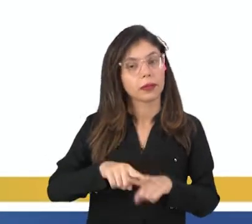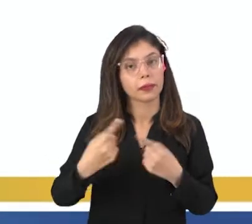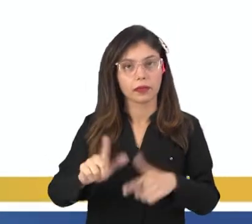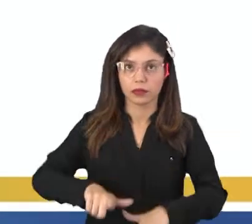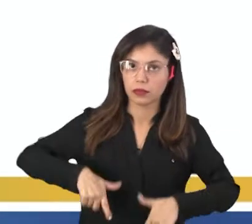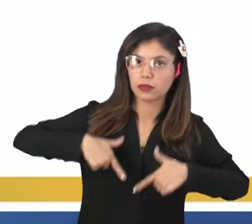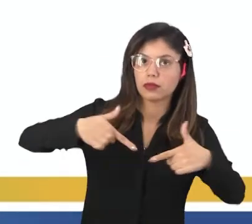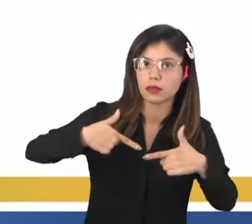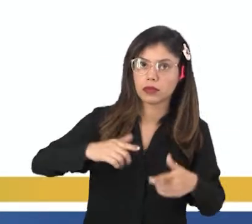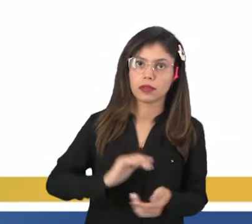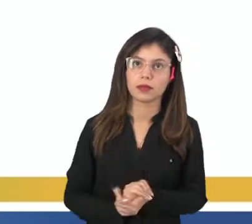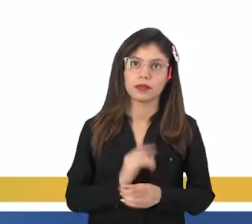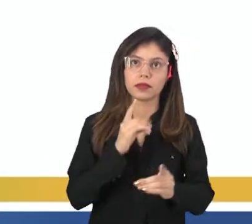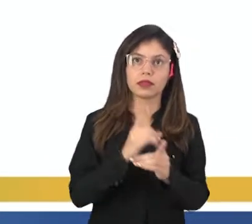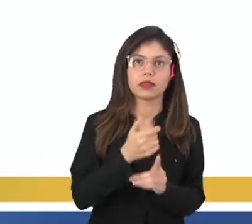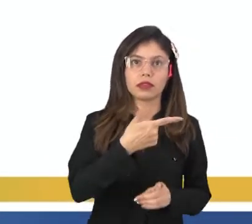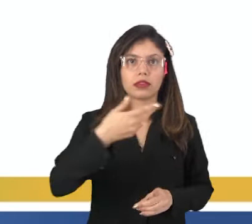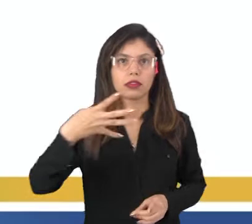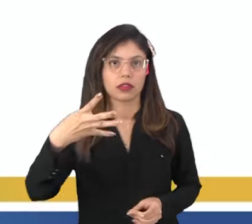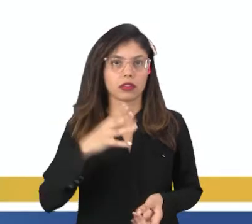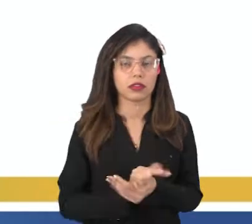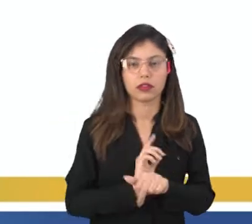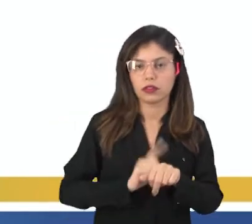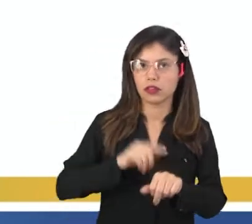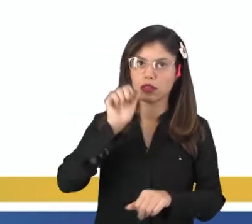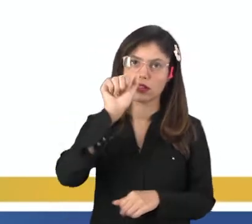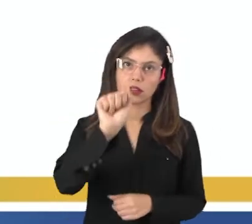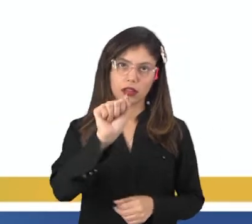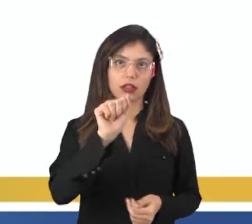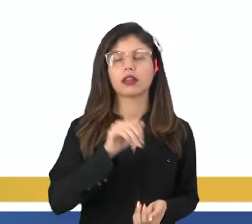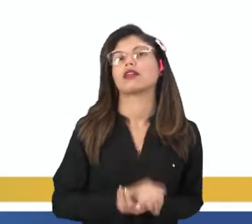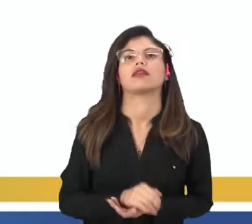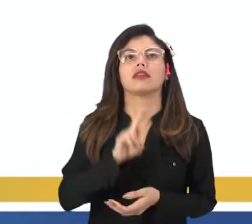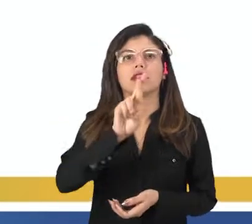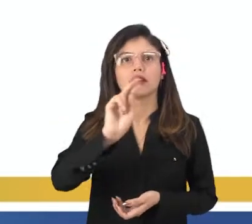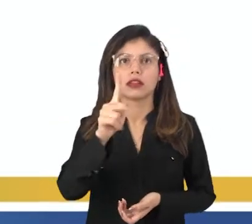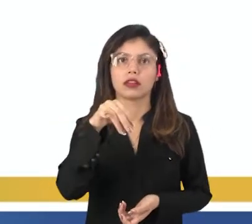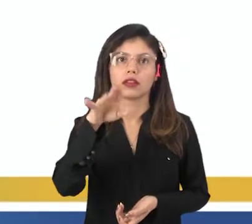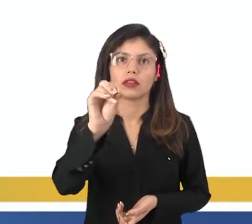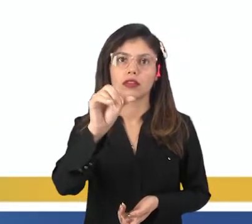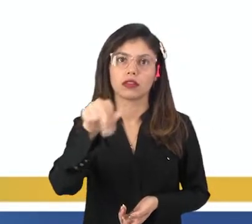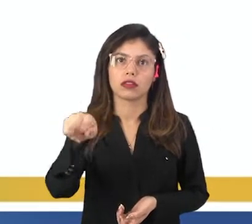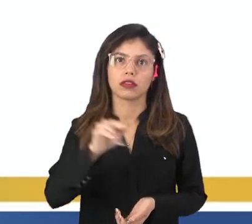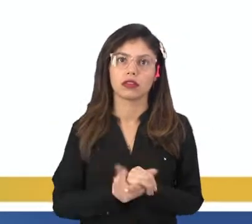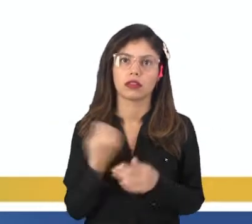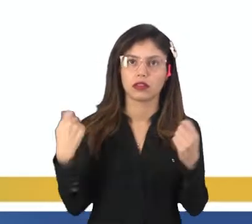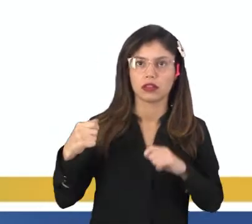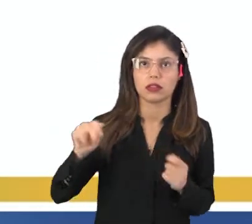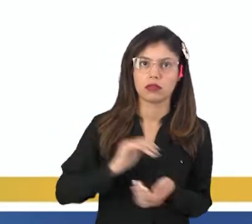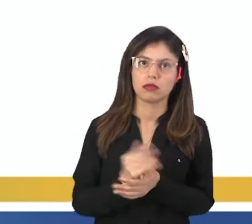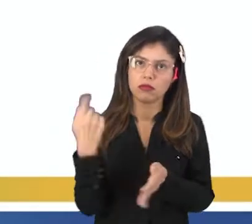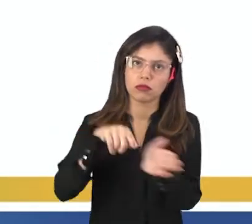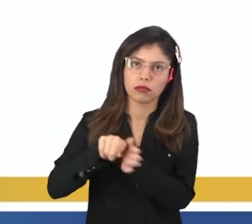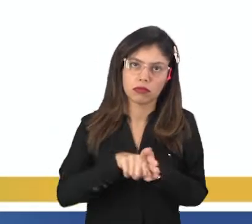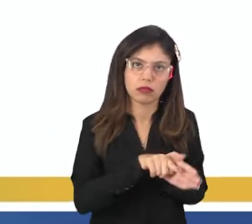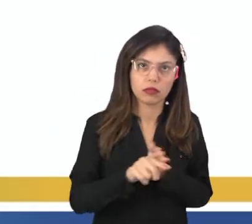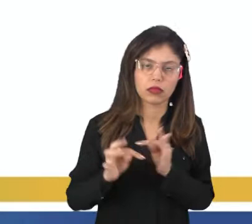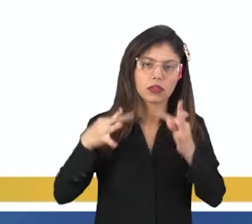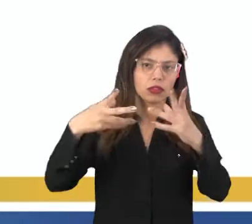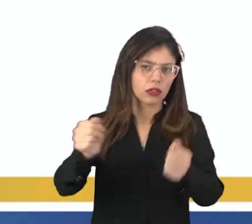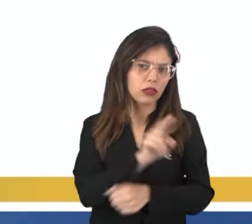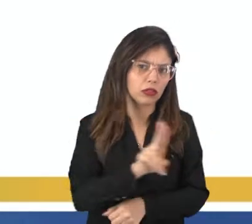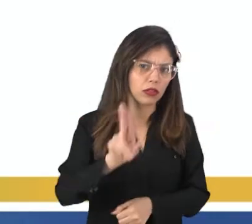mais lutando para se reencontrar a cada 24 horas a e rhiannon precisam questionar